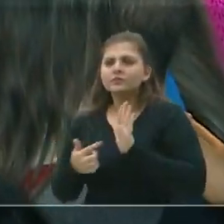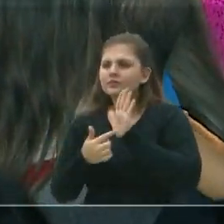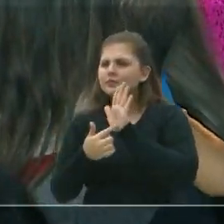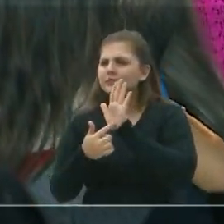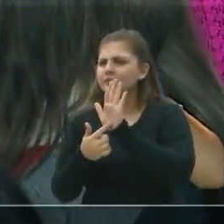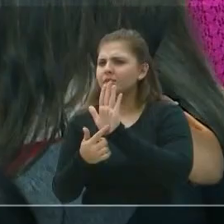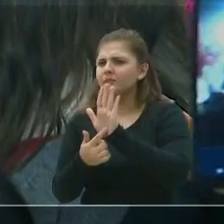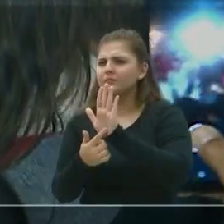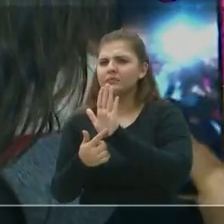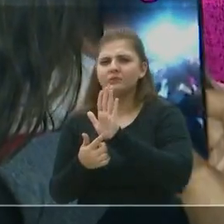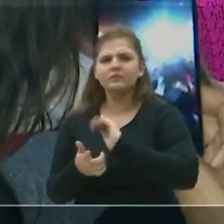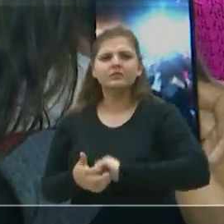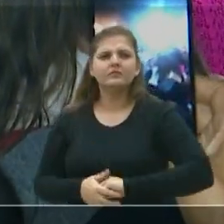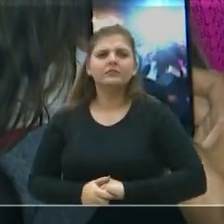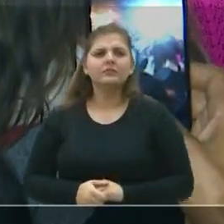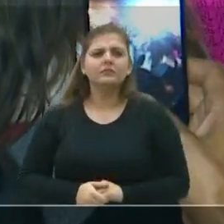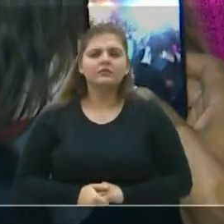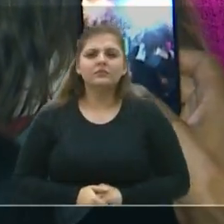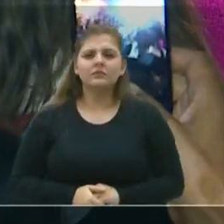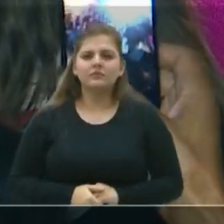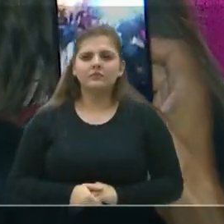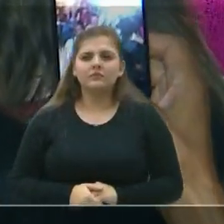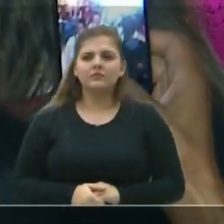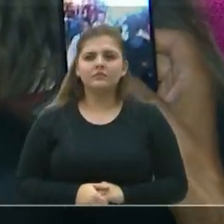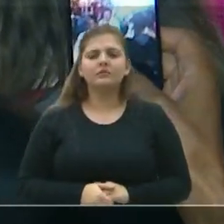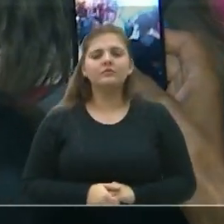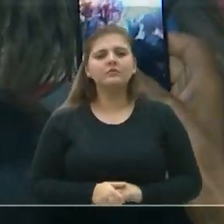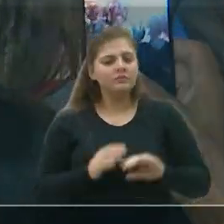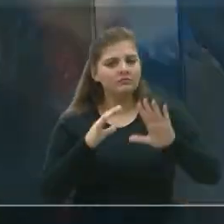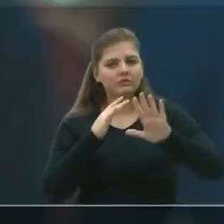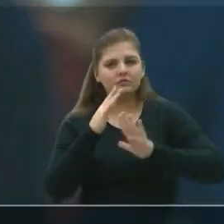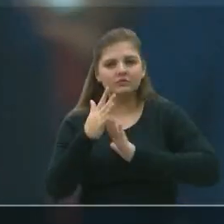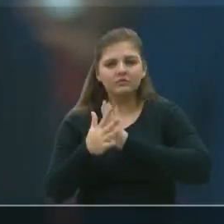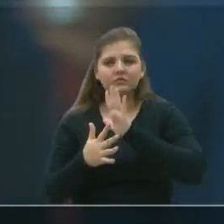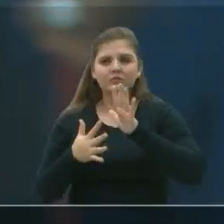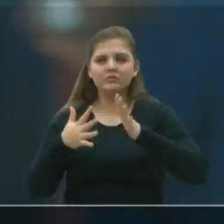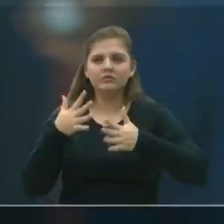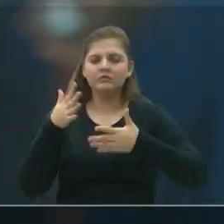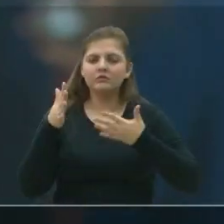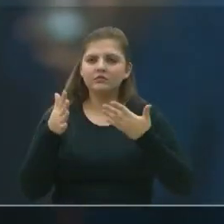Itinho, Ítalo, você vai cantar.